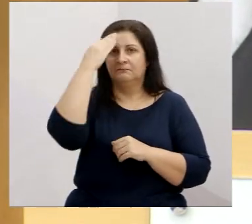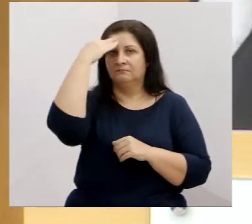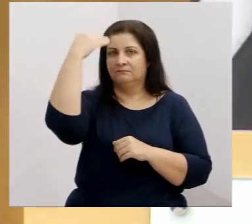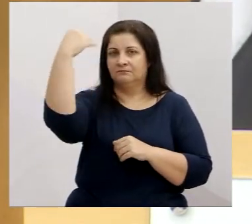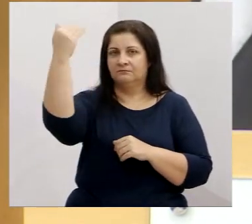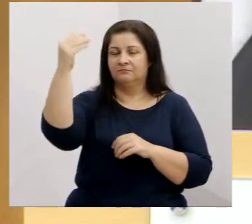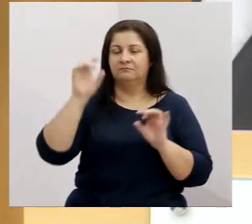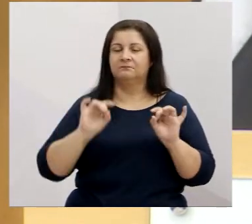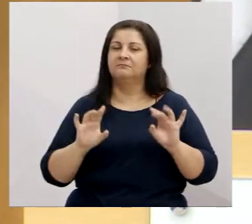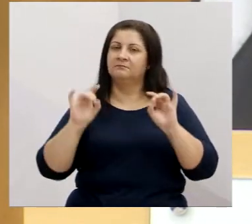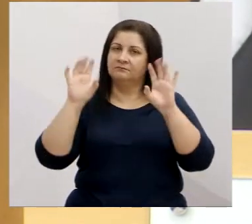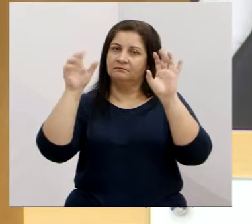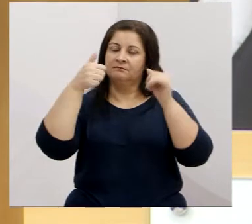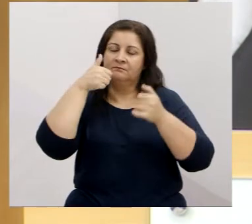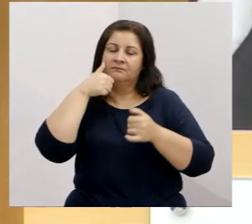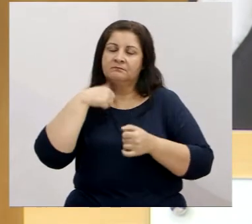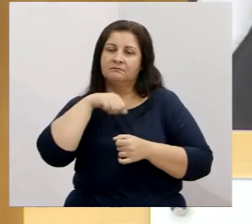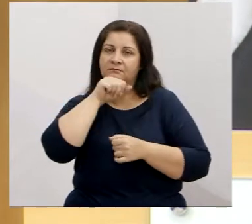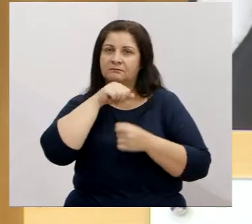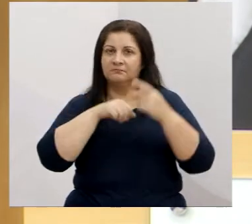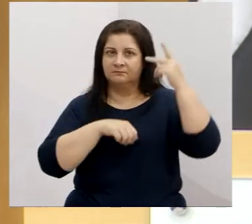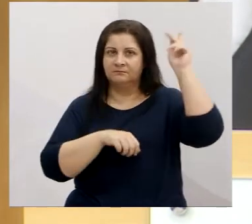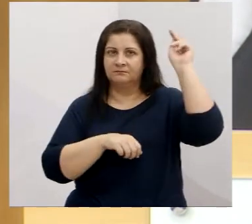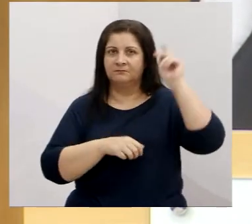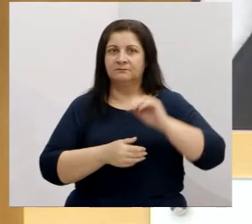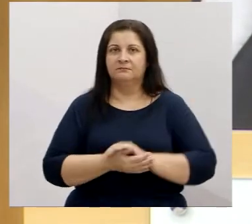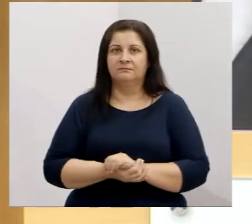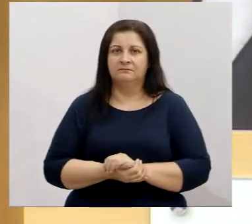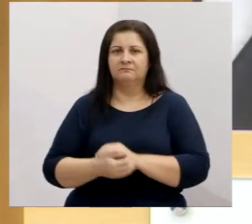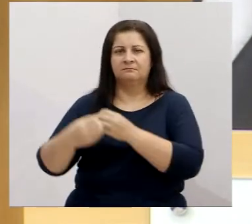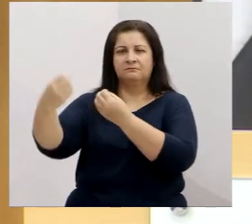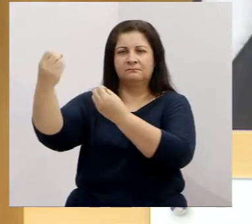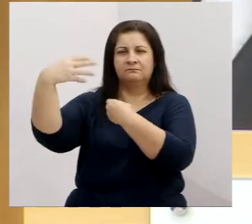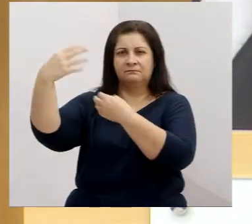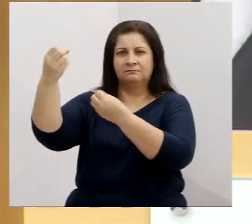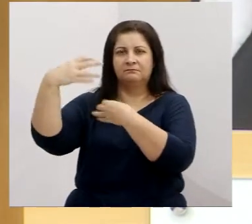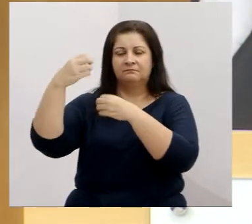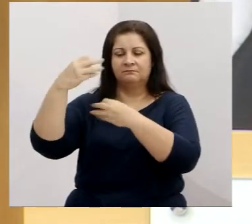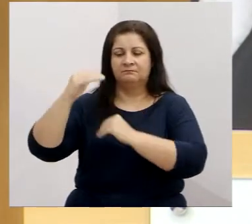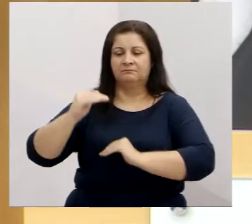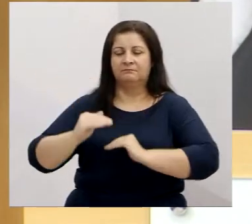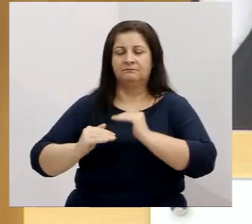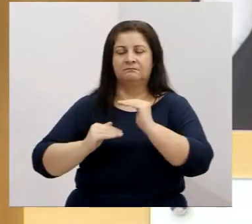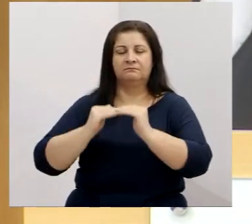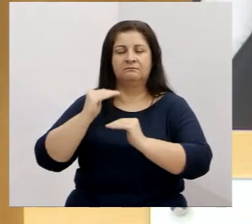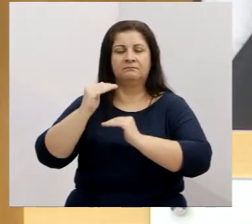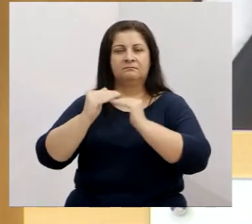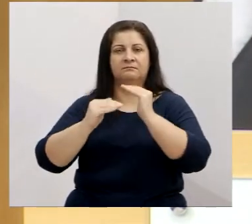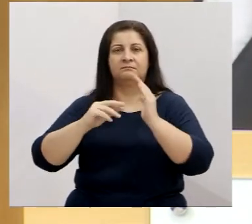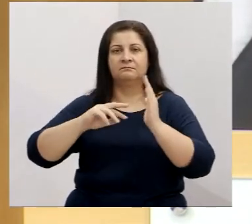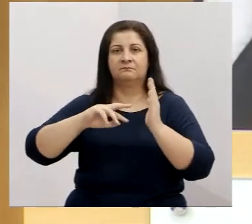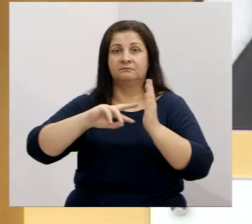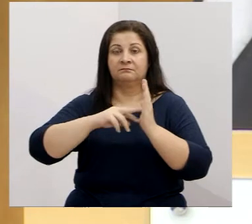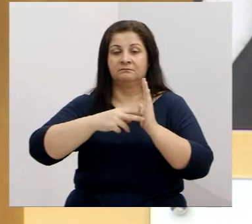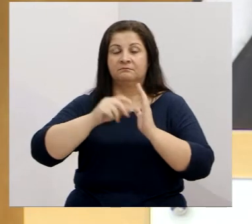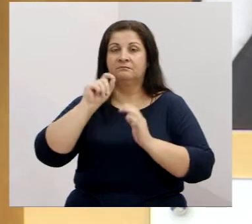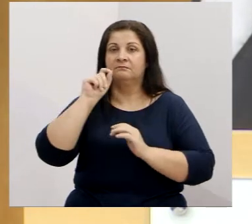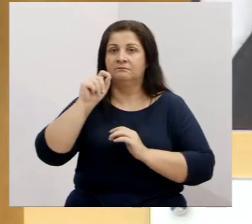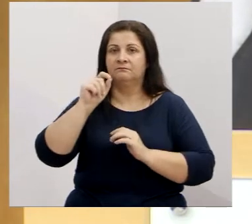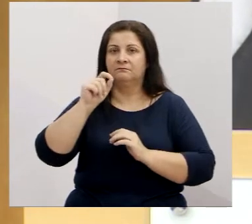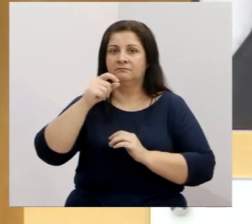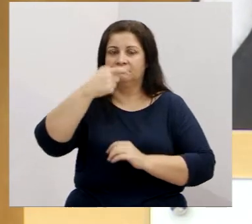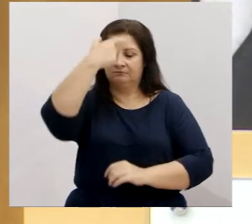que deve está nos assistindo nesse momento que me orientou durante o desenvolvimento significado das palavras caráter